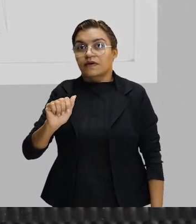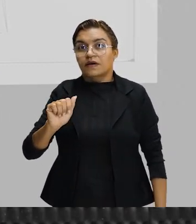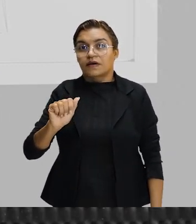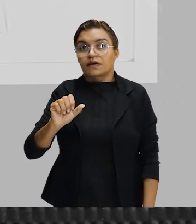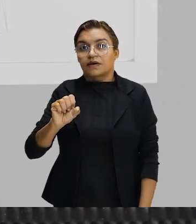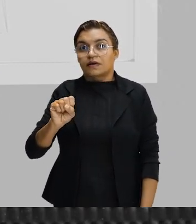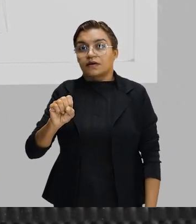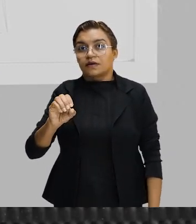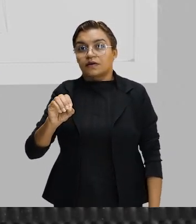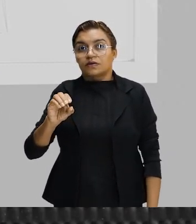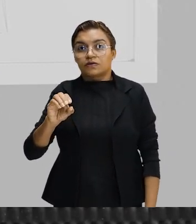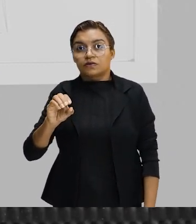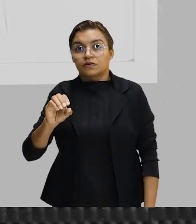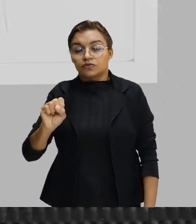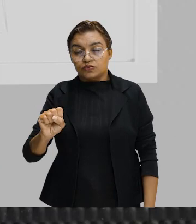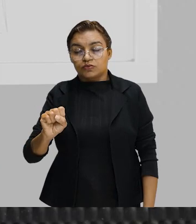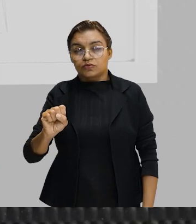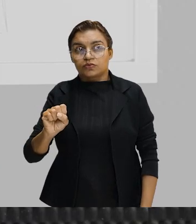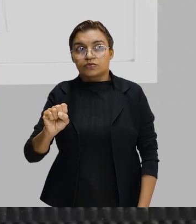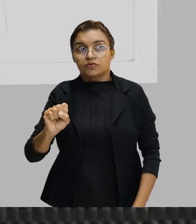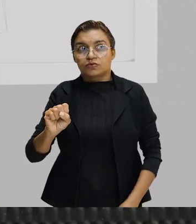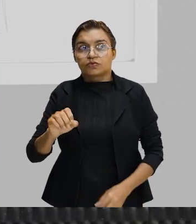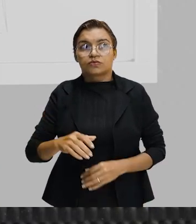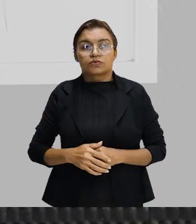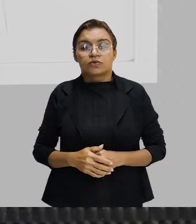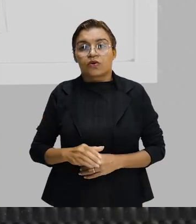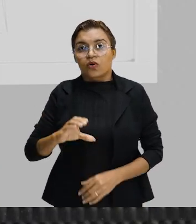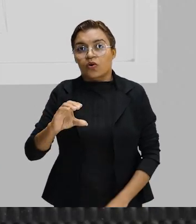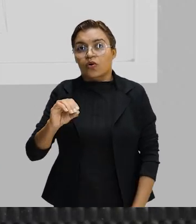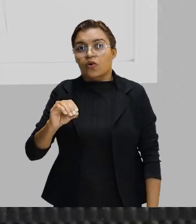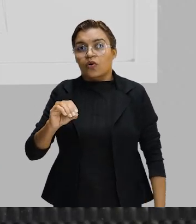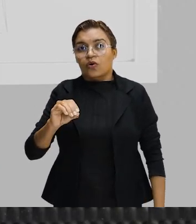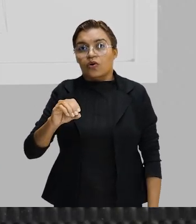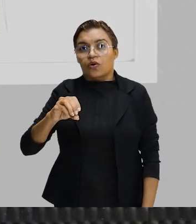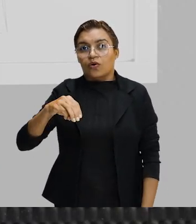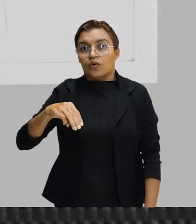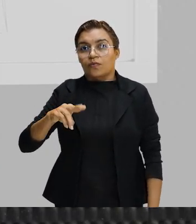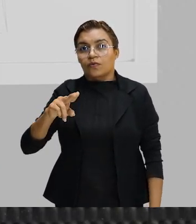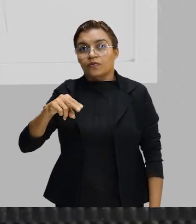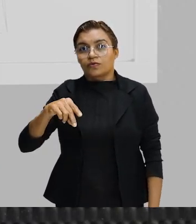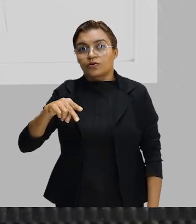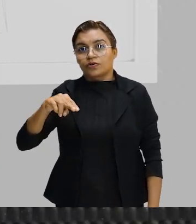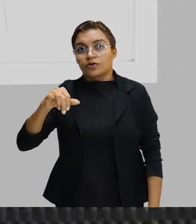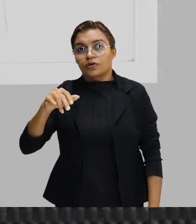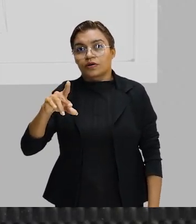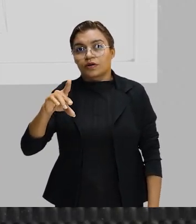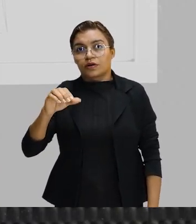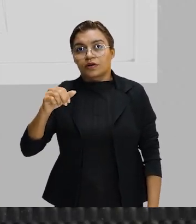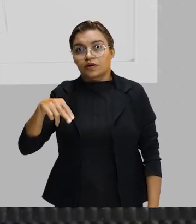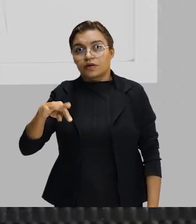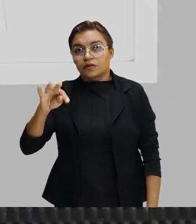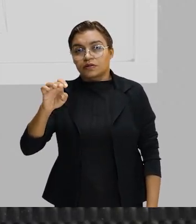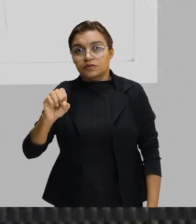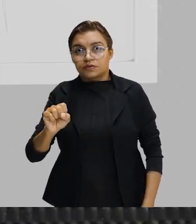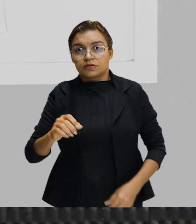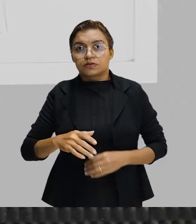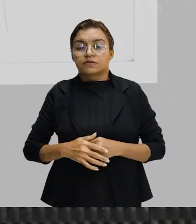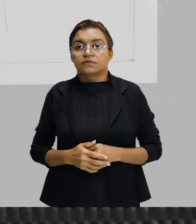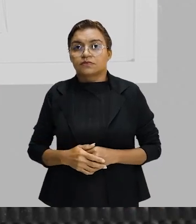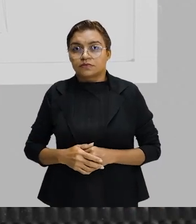ok? E a condição de equilíbrio é que nestes vasos comunicantes, os líquidos eles